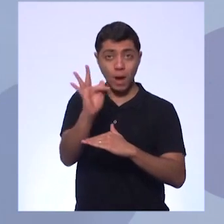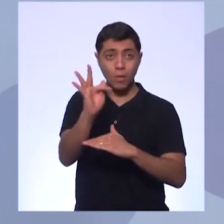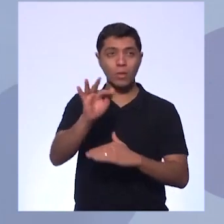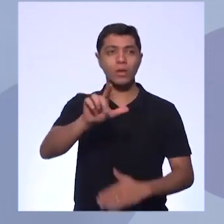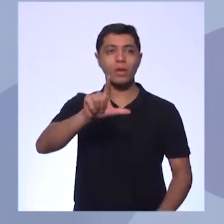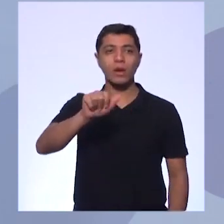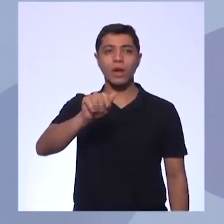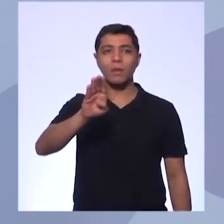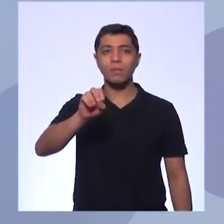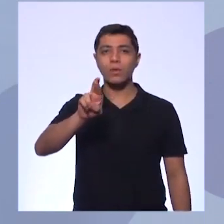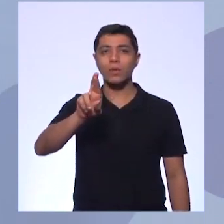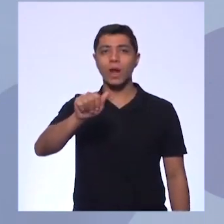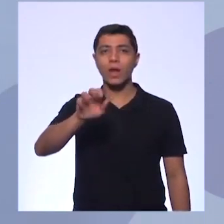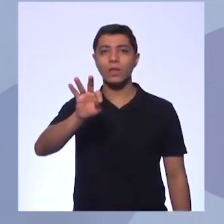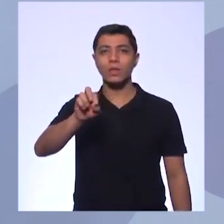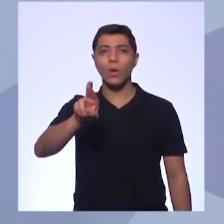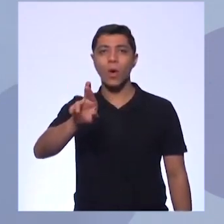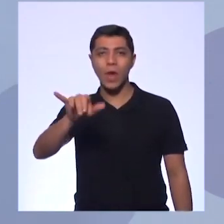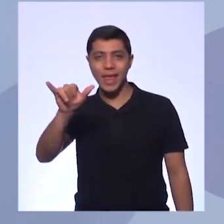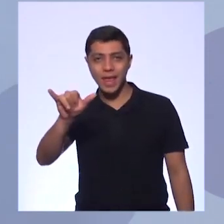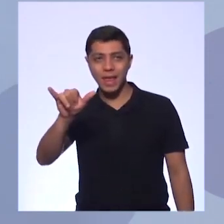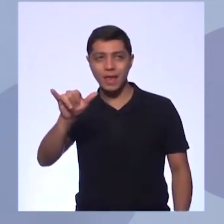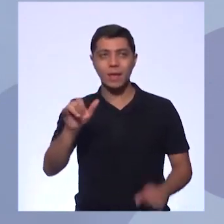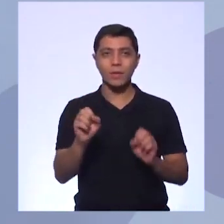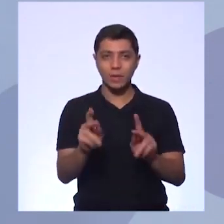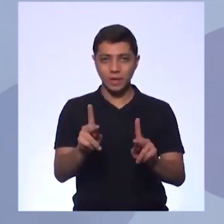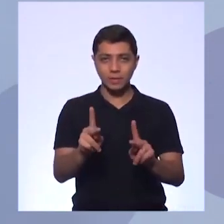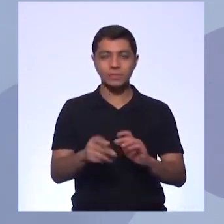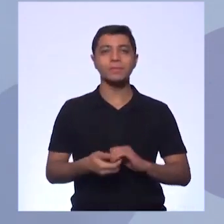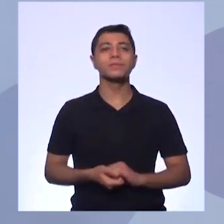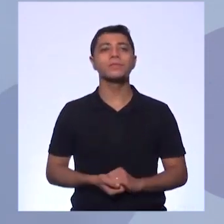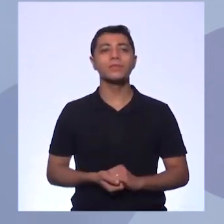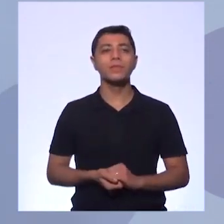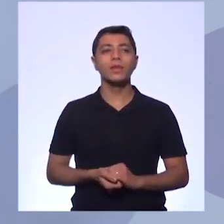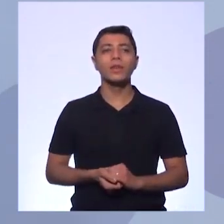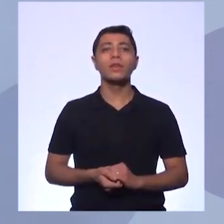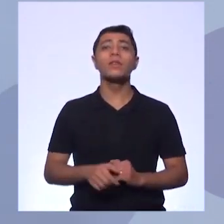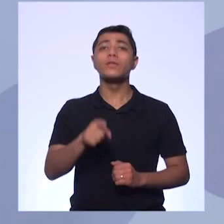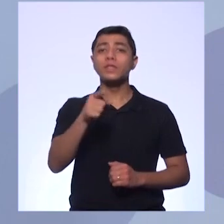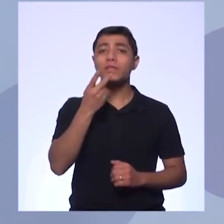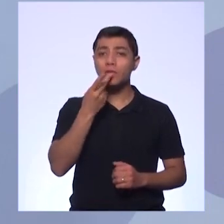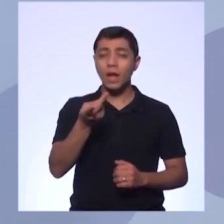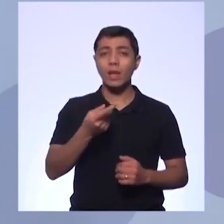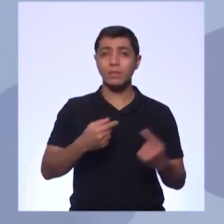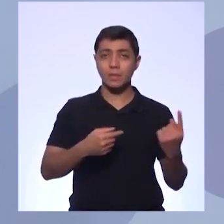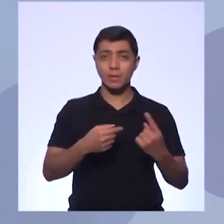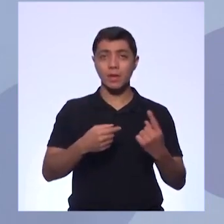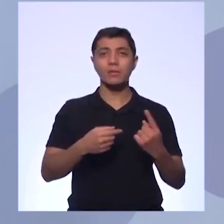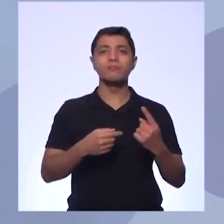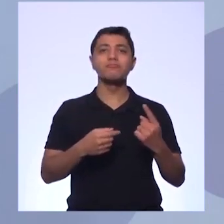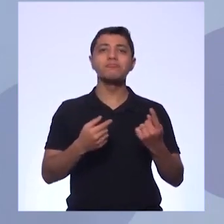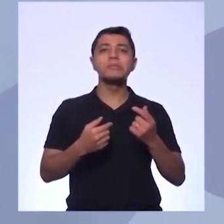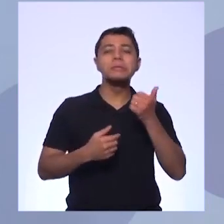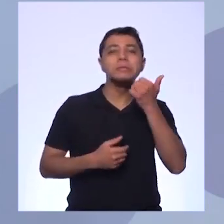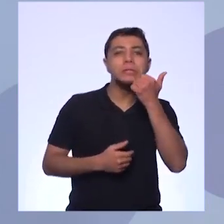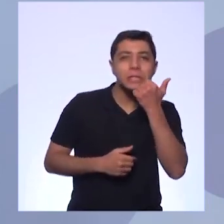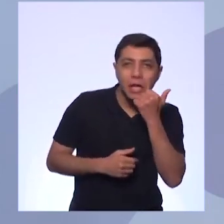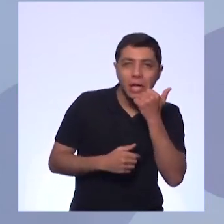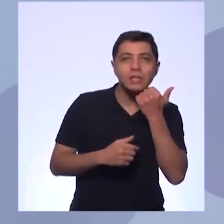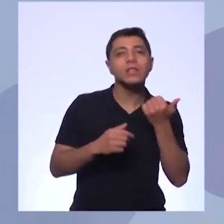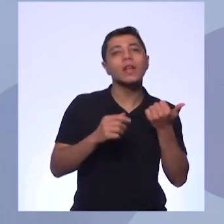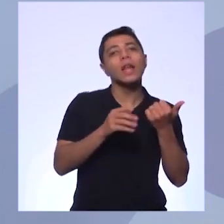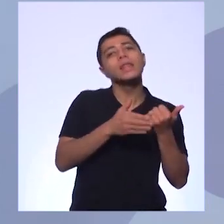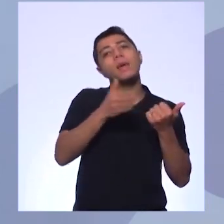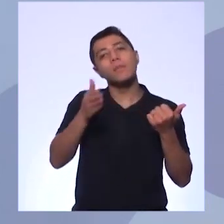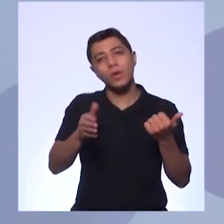tipo de science lab e computer lab, então você fala o tipo e depois você fala lab, ou você coloca laboratory, que é